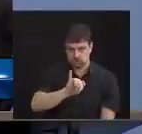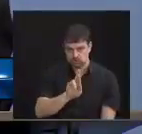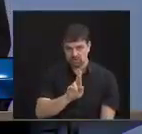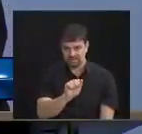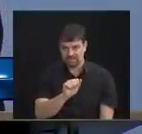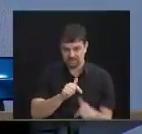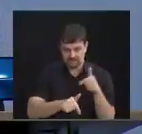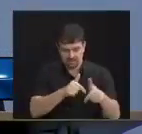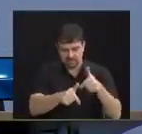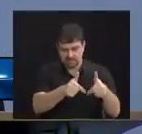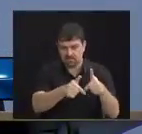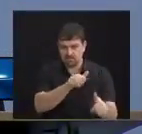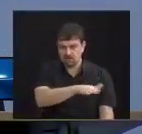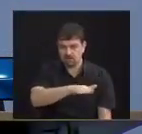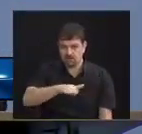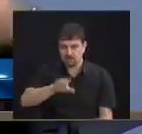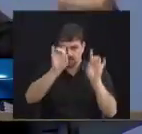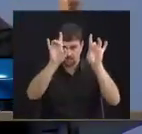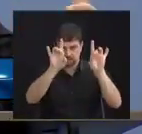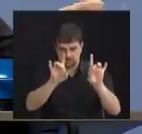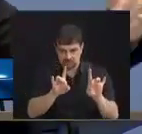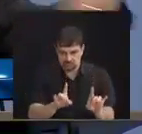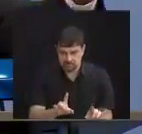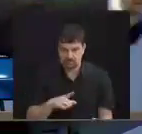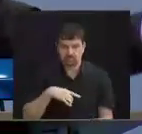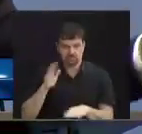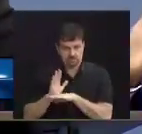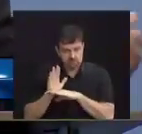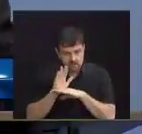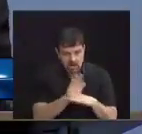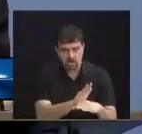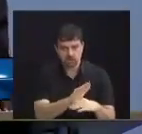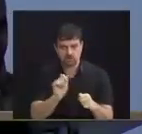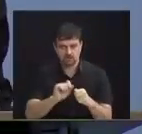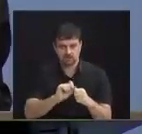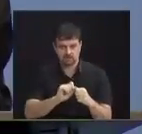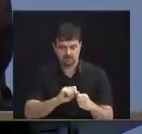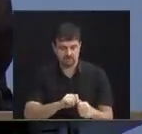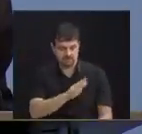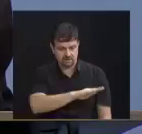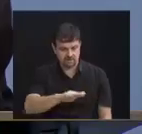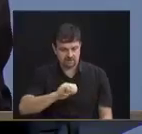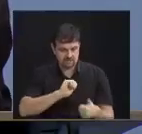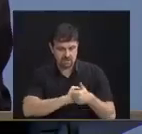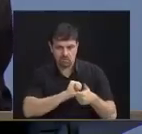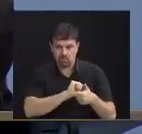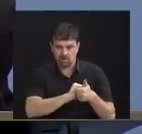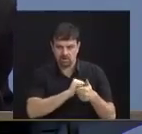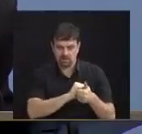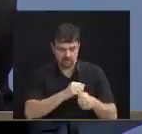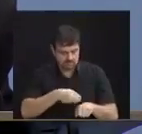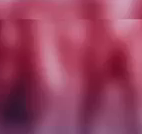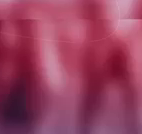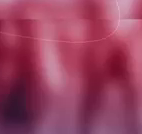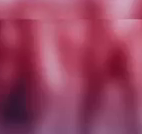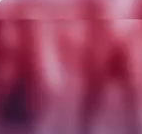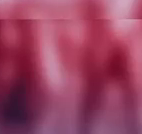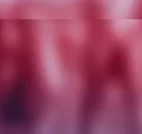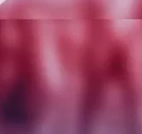população que trabalha para identificar e ajudar e dar qualidade de vida para a criança autista e para os seus